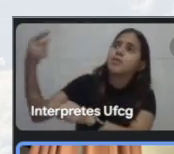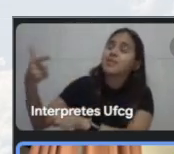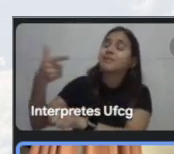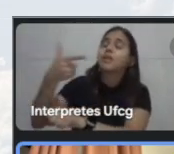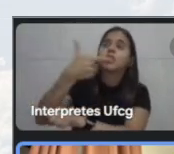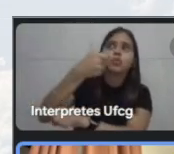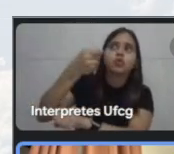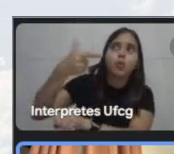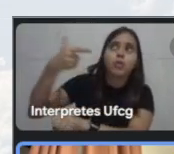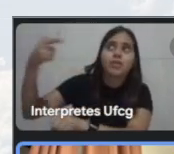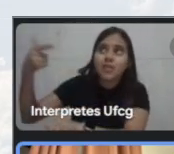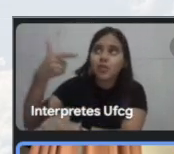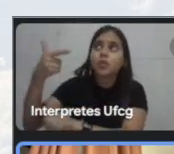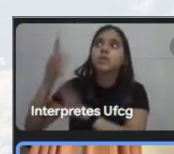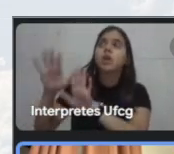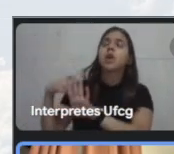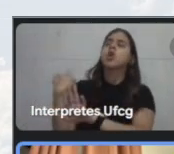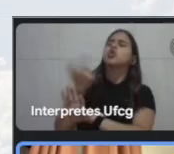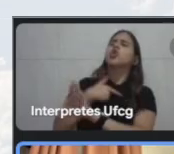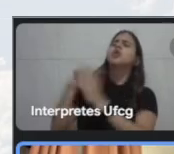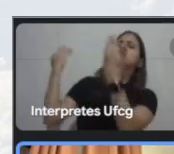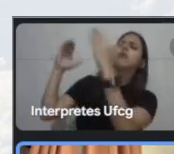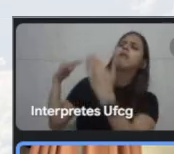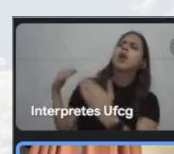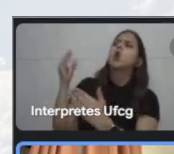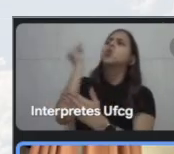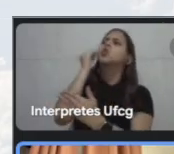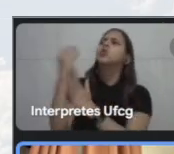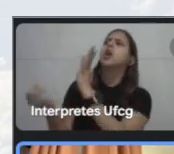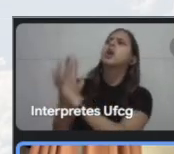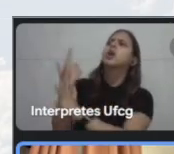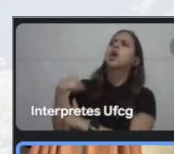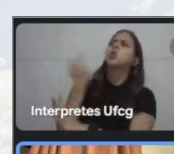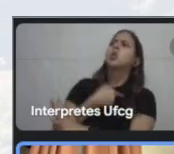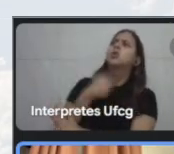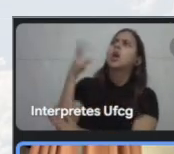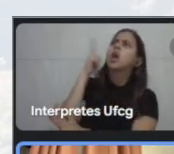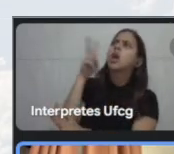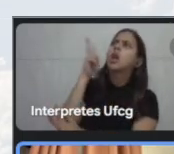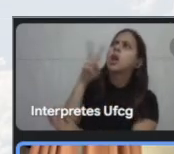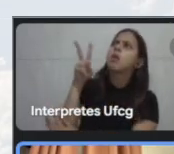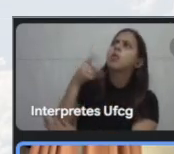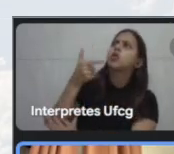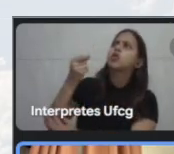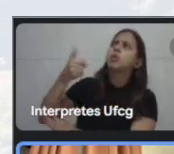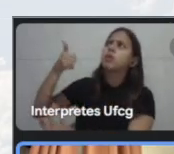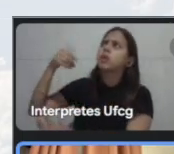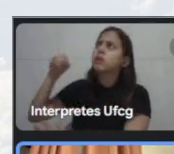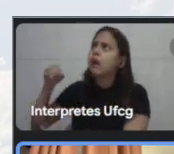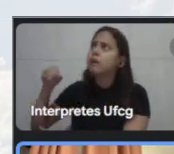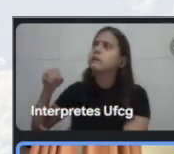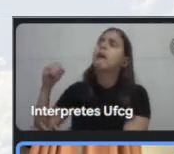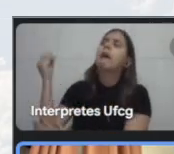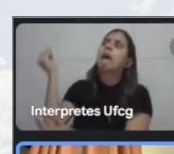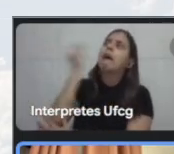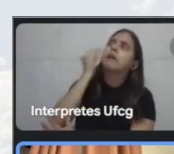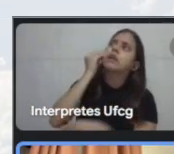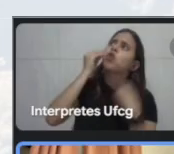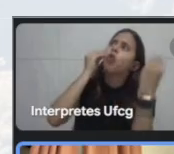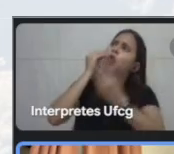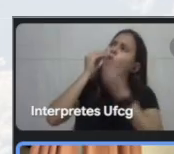2022. A gente pegou já o 2010, utilizou algumas projeções para tentar chegar no mais próximo do que seriam nossos